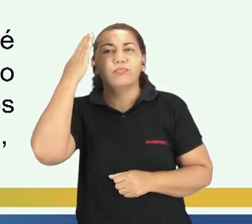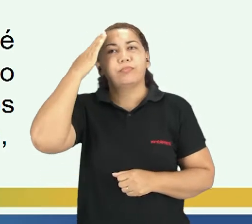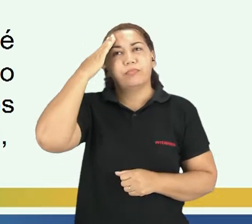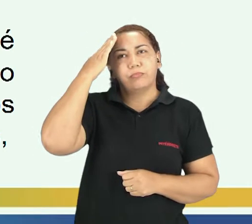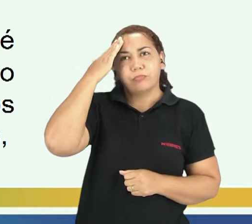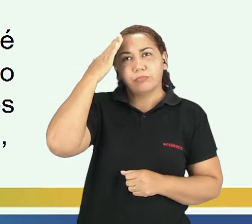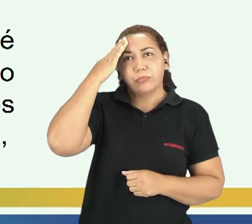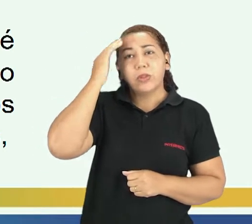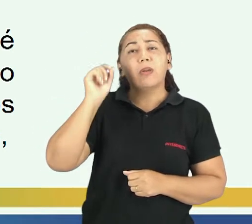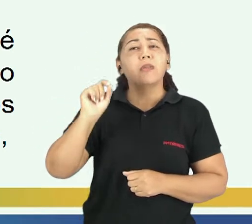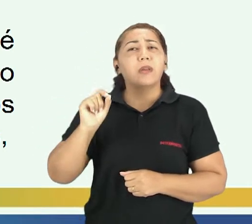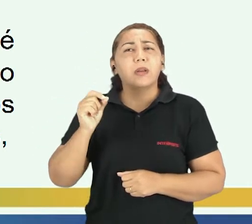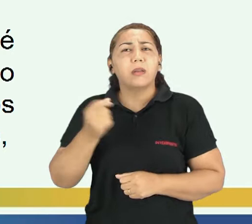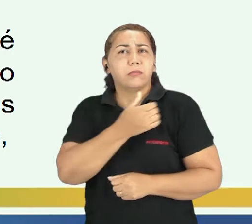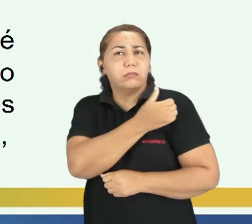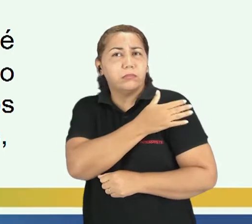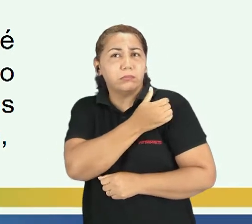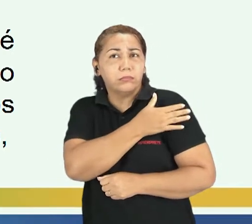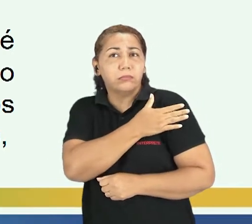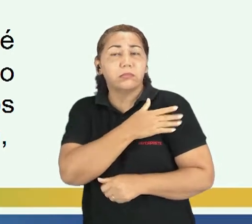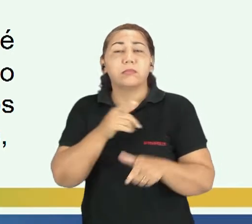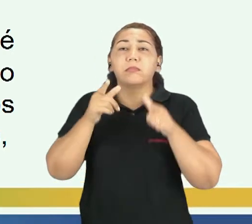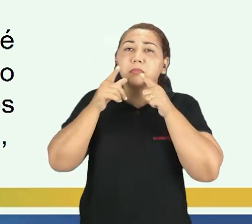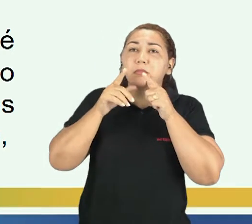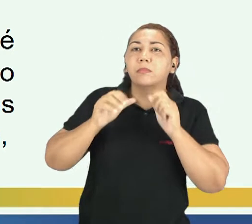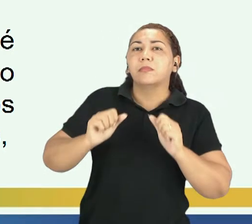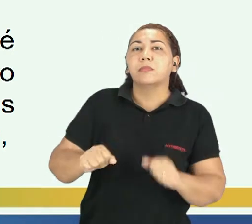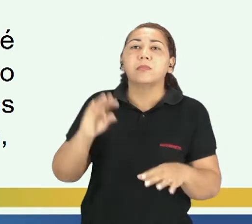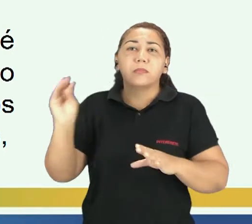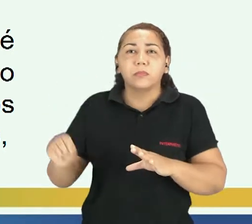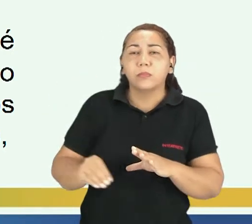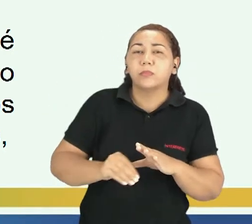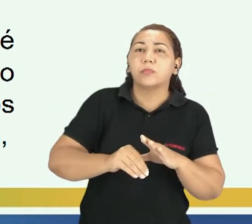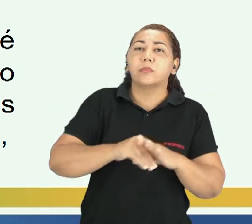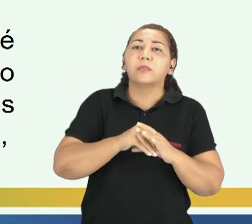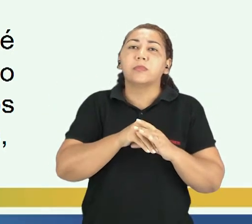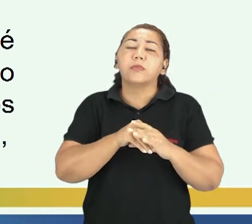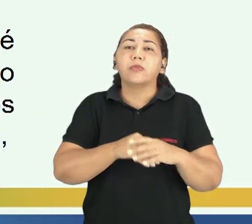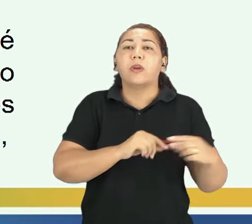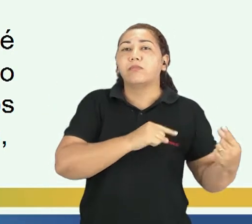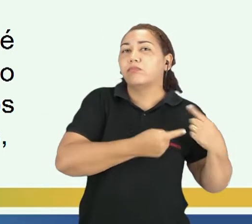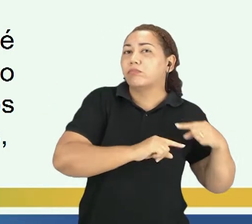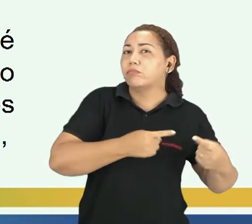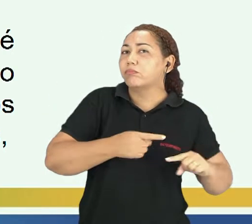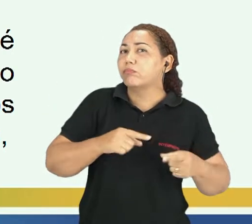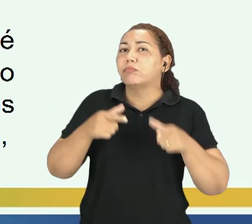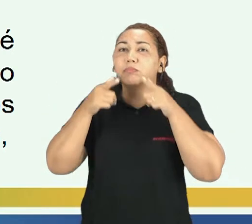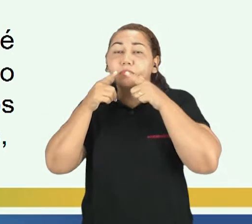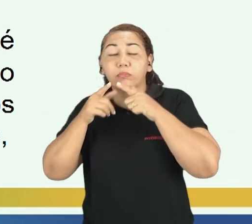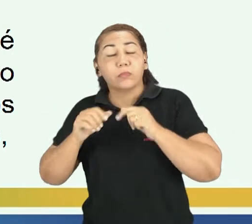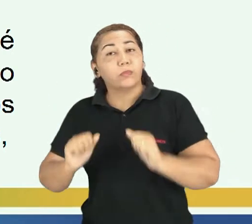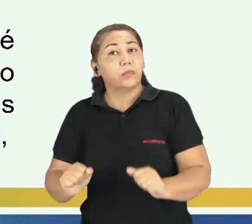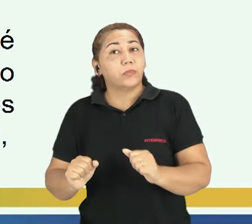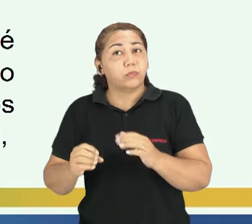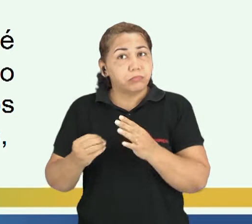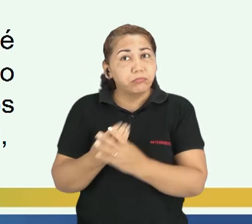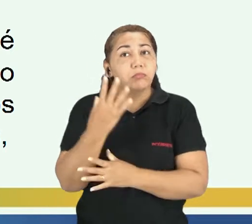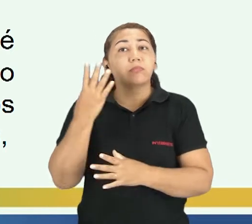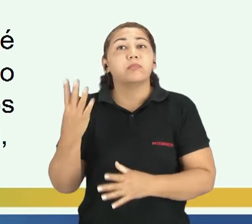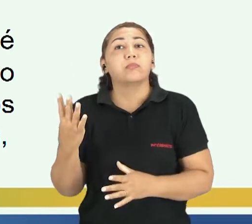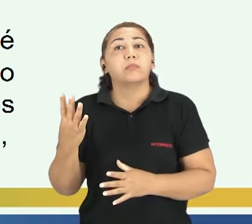lá. O preconceito linguístico ele está intimamente relacionado com as variações linguísticas, uma vez que ele surge para julgar